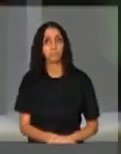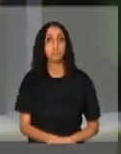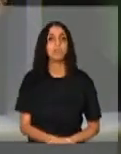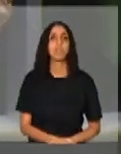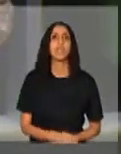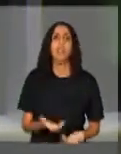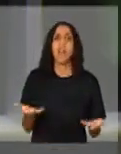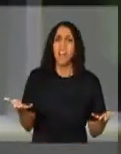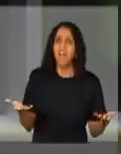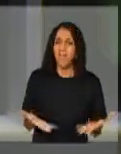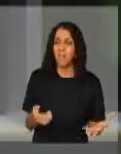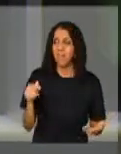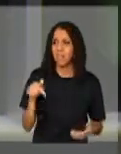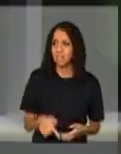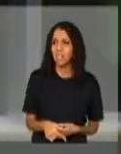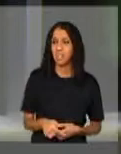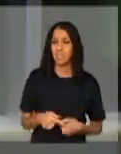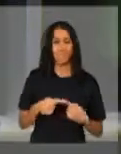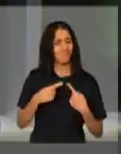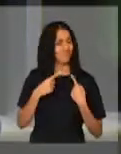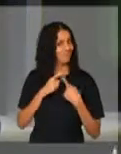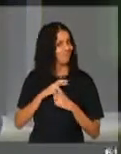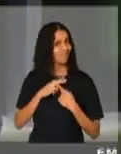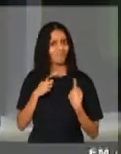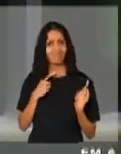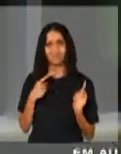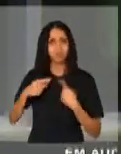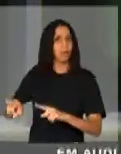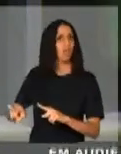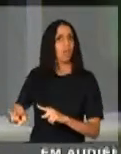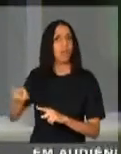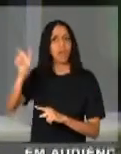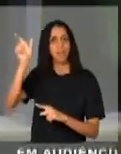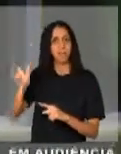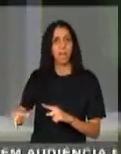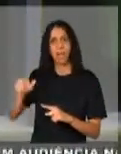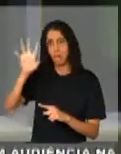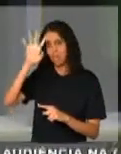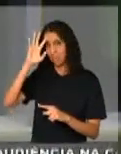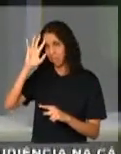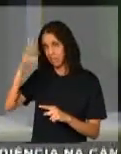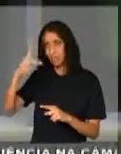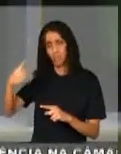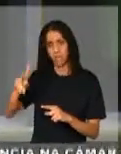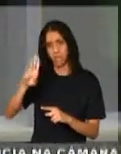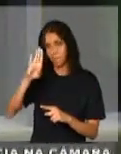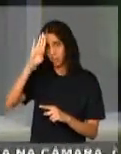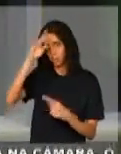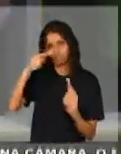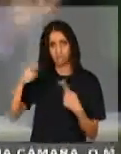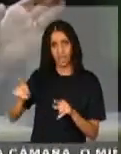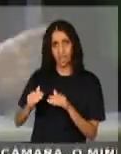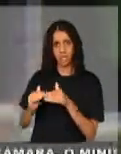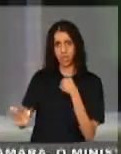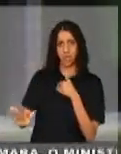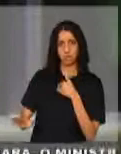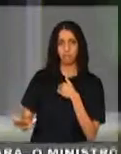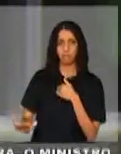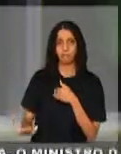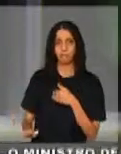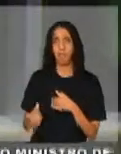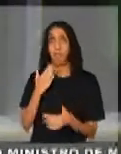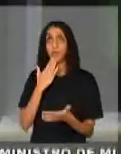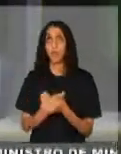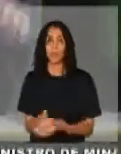protestar veementemente por essa determinação do governo e do presidente Bolsonaro. Naturalmente, não nos